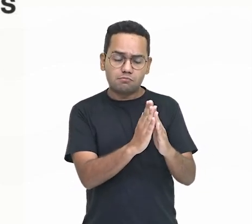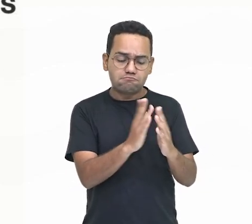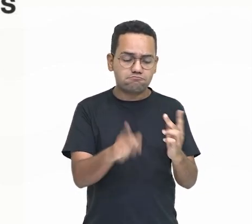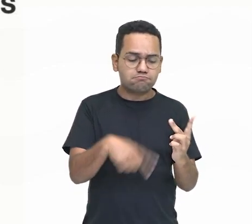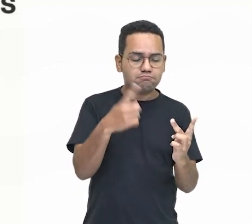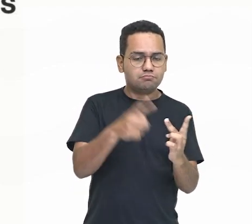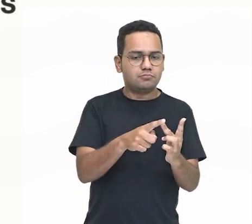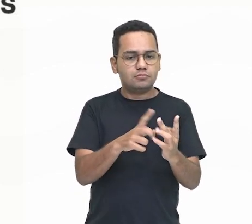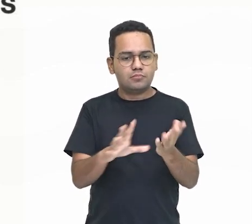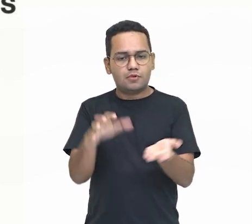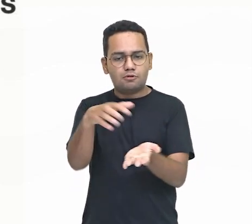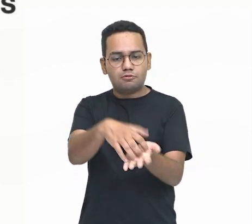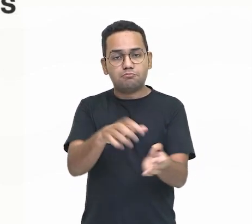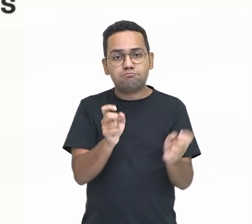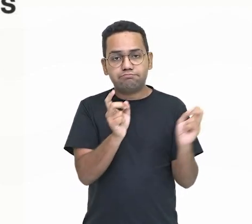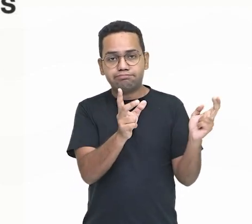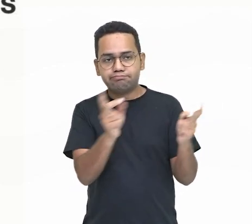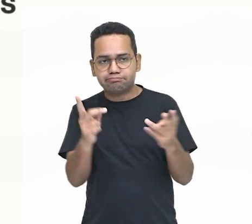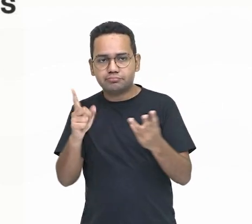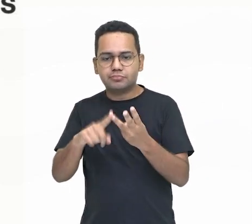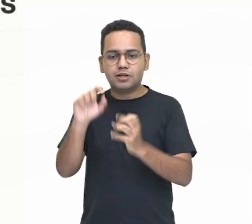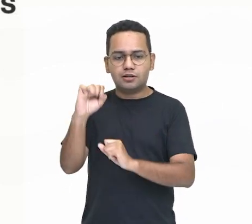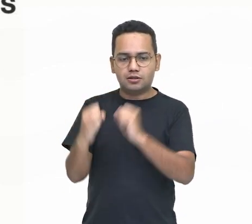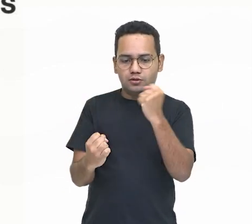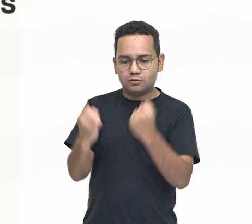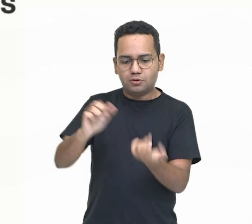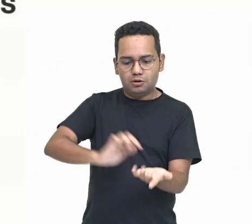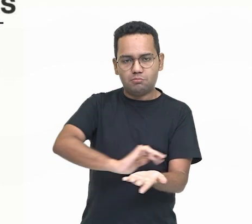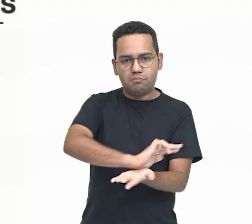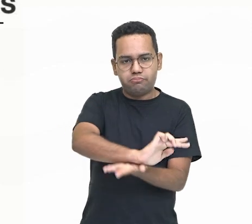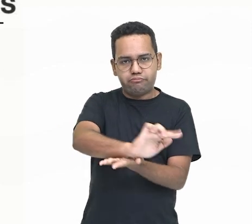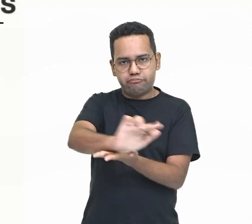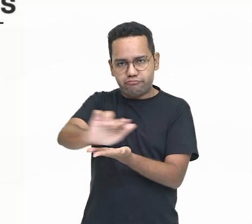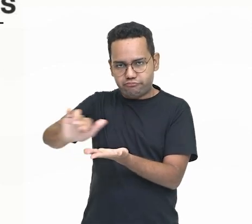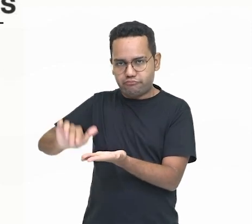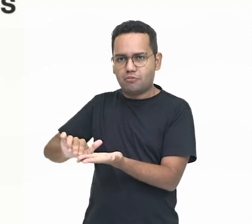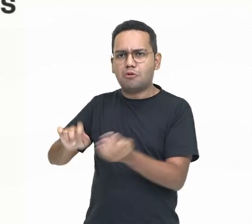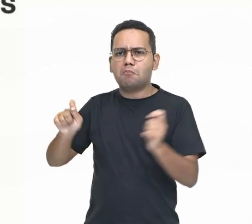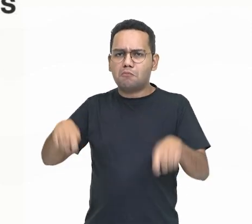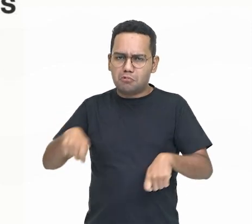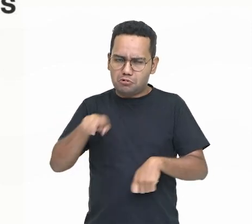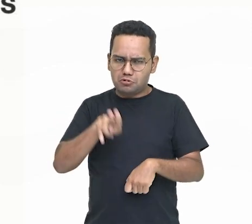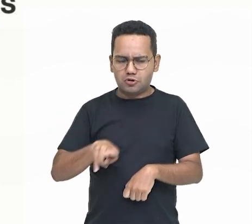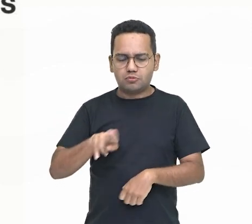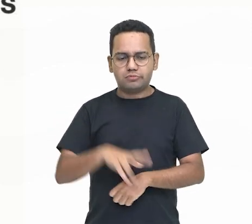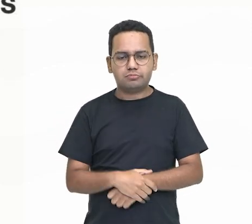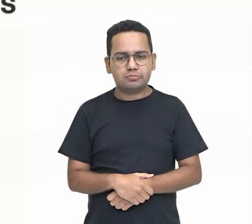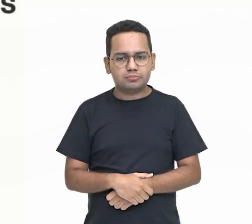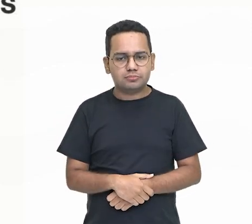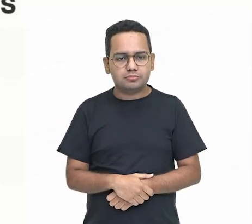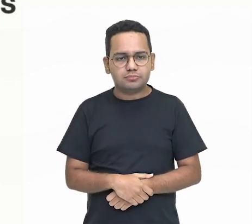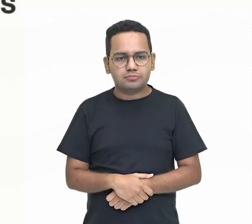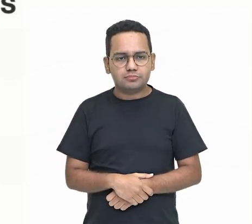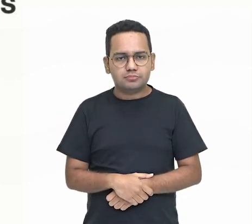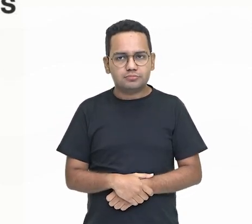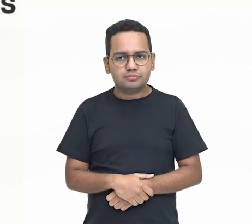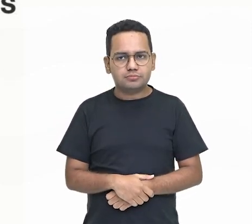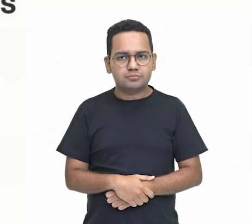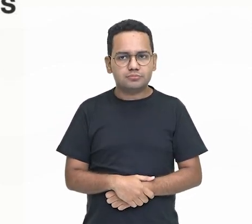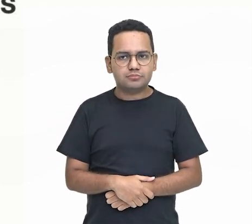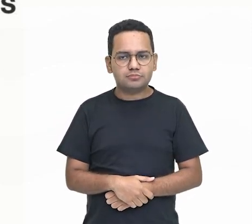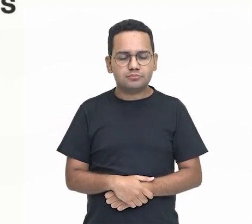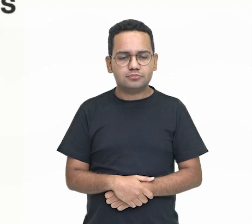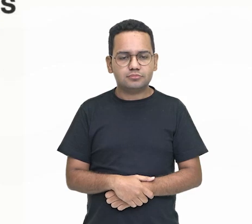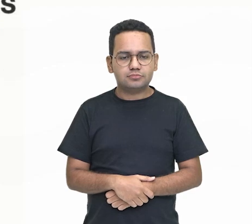em residências, comércios, indústrias e muitos outros. Como vocês puderam